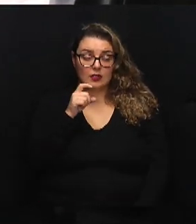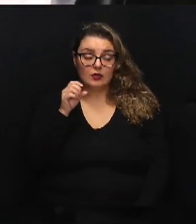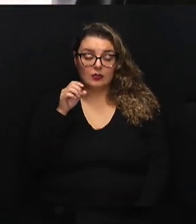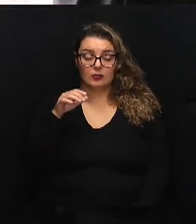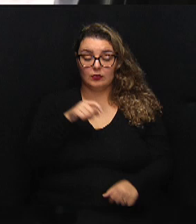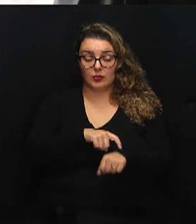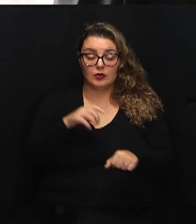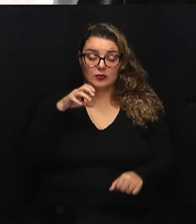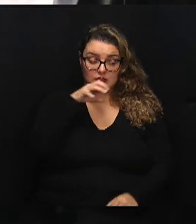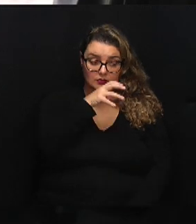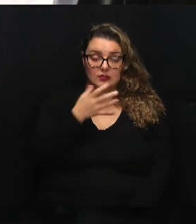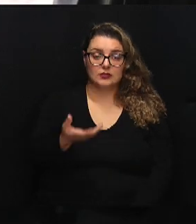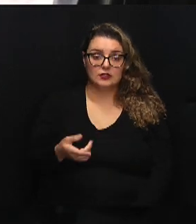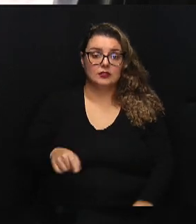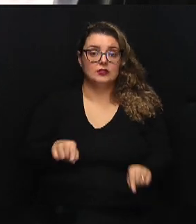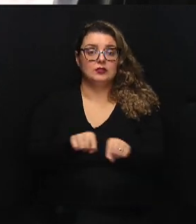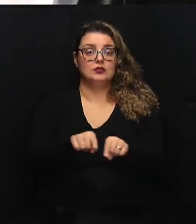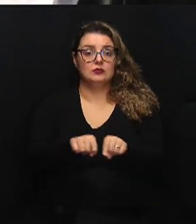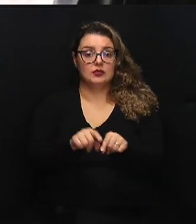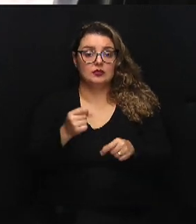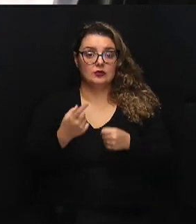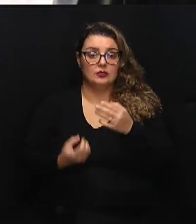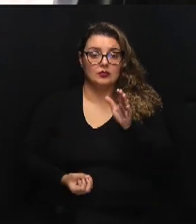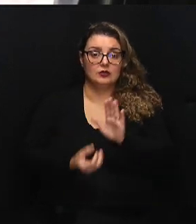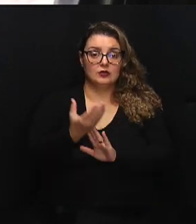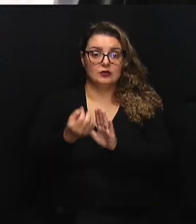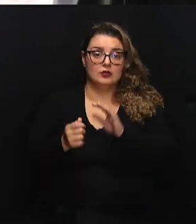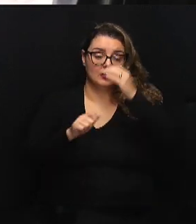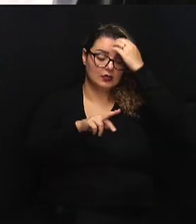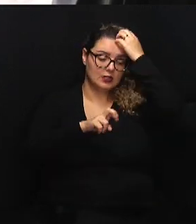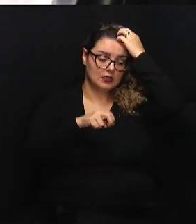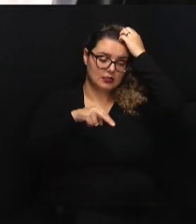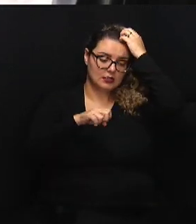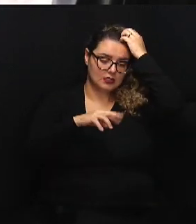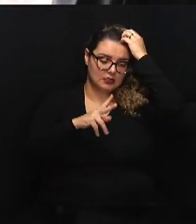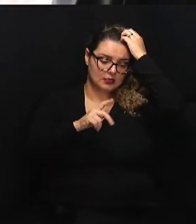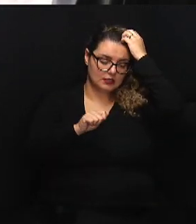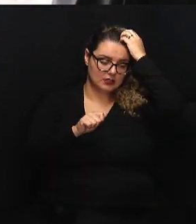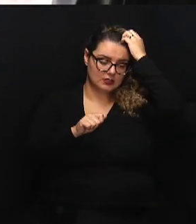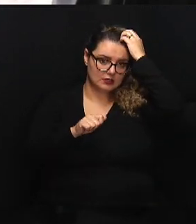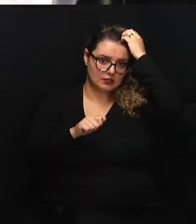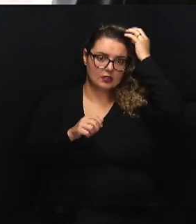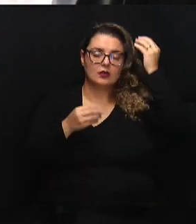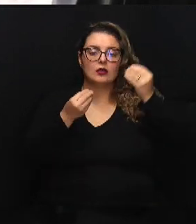recentemente a gente tem alguns lugares que foram criadas as areninhas e tudo mais. Como que está